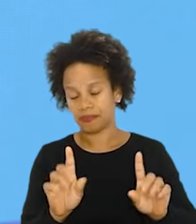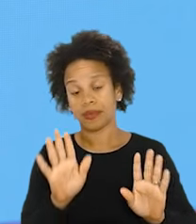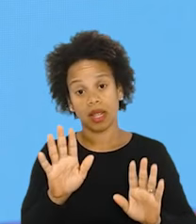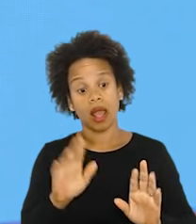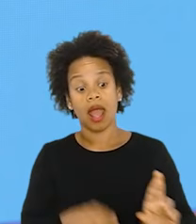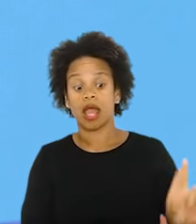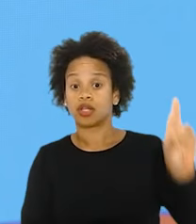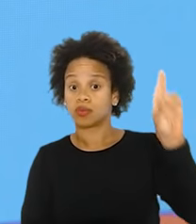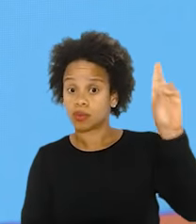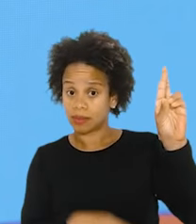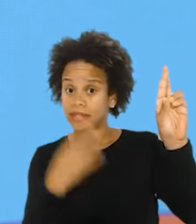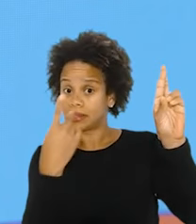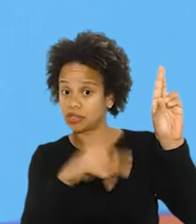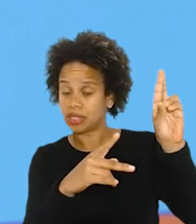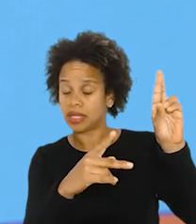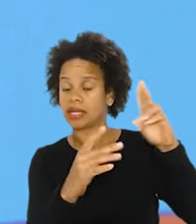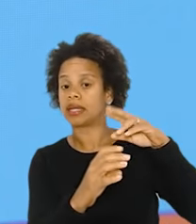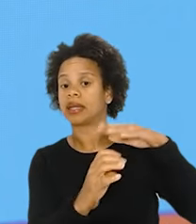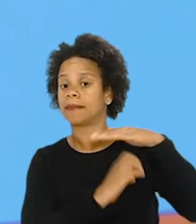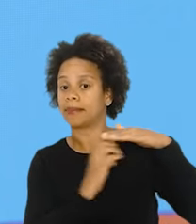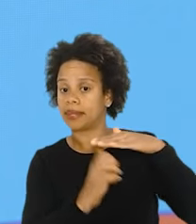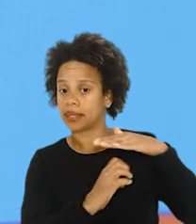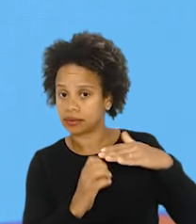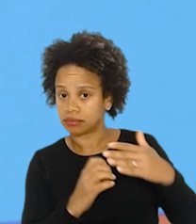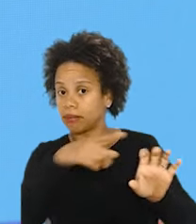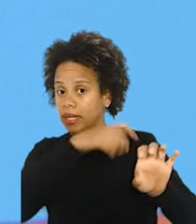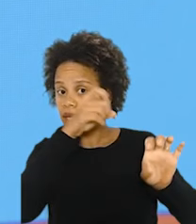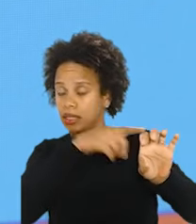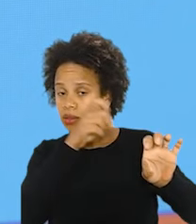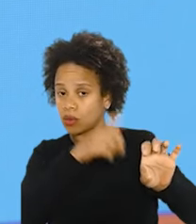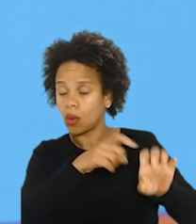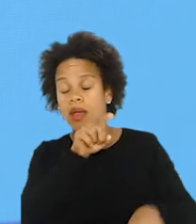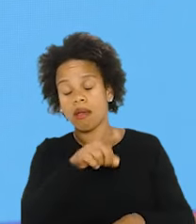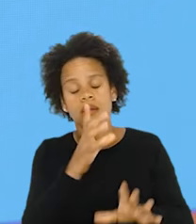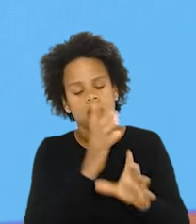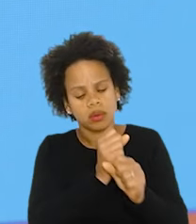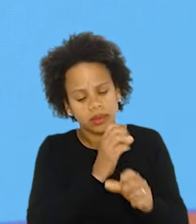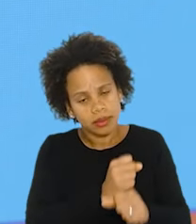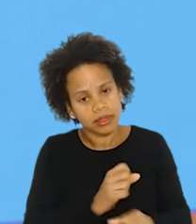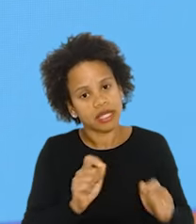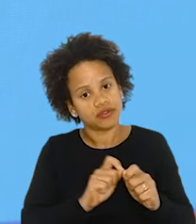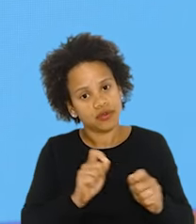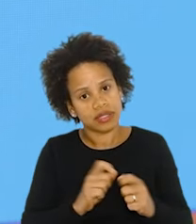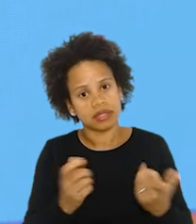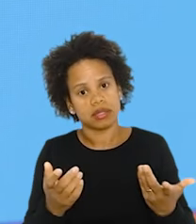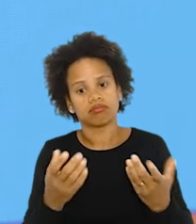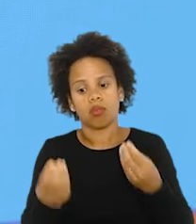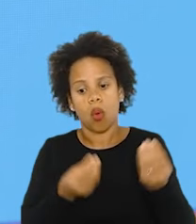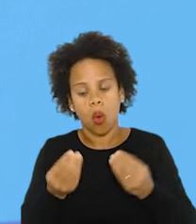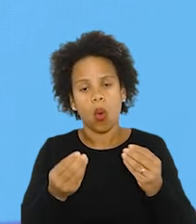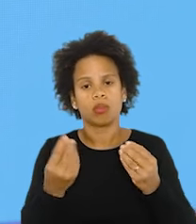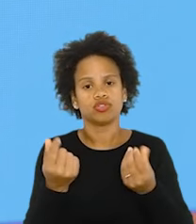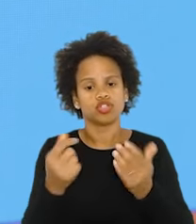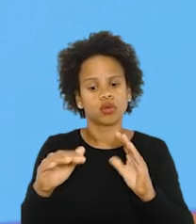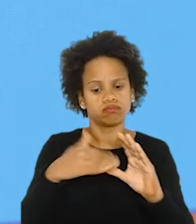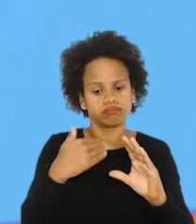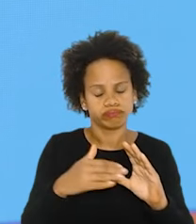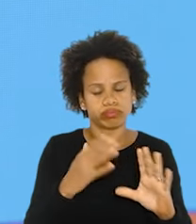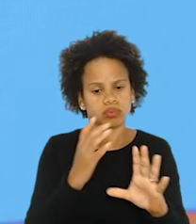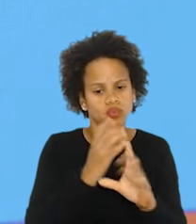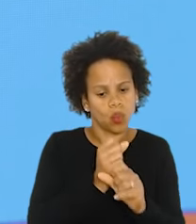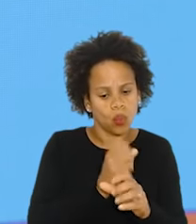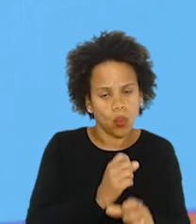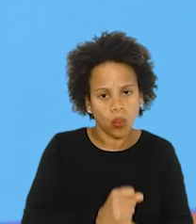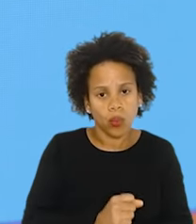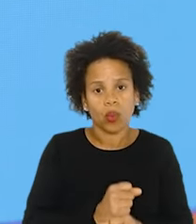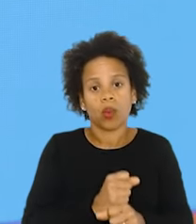responsabilidade do empresário do Empreendedor que ele sim faça toda a contabilidade do seu negócio entrada saída as somatórias